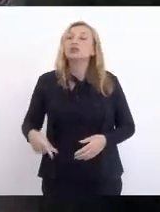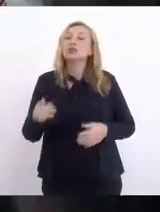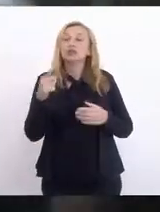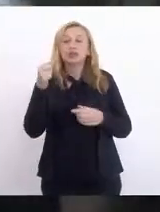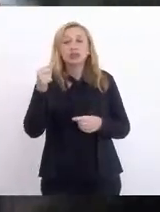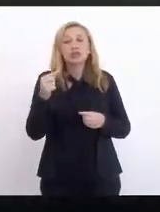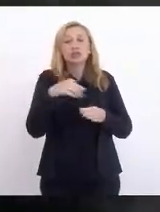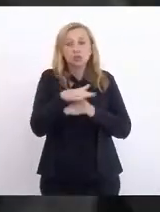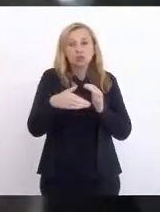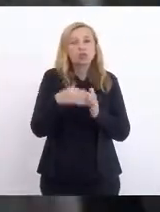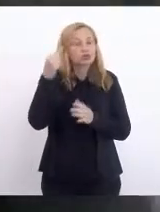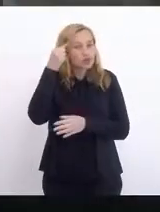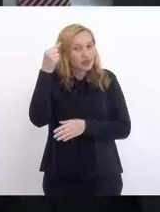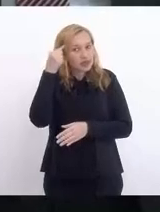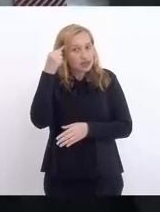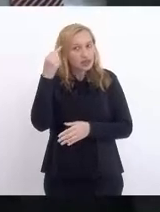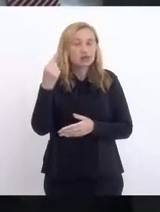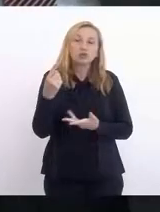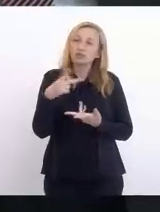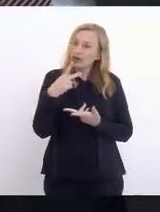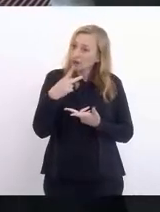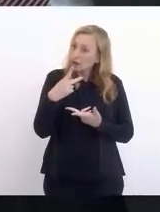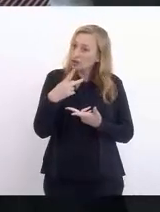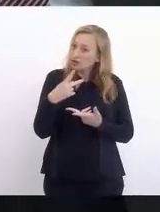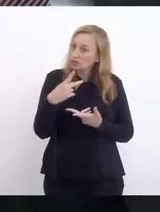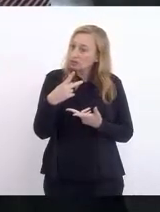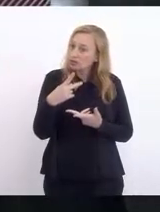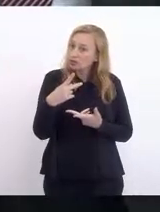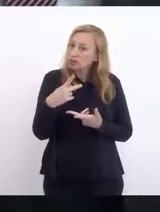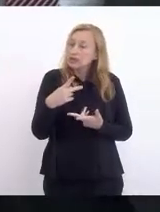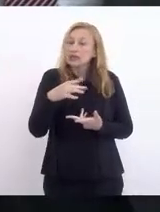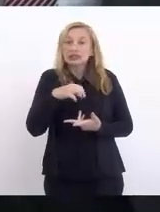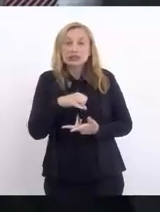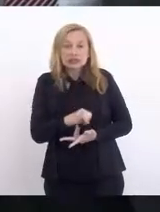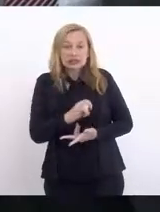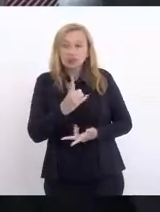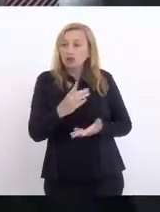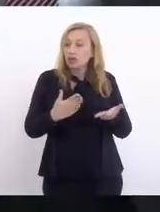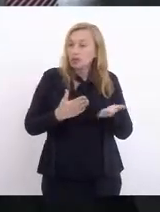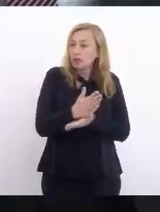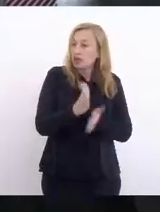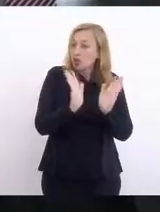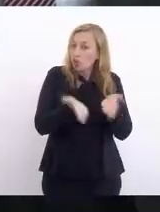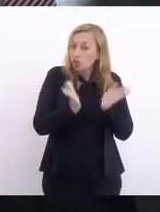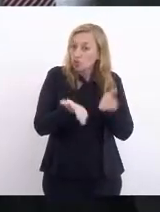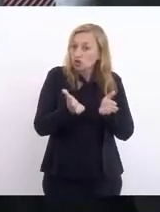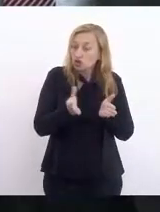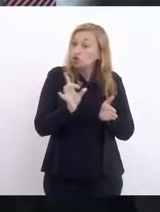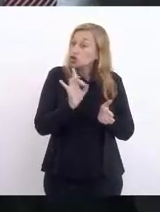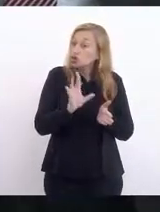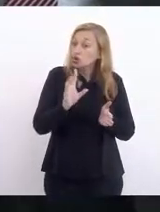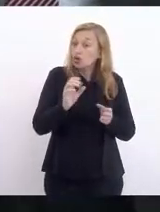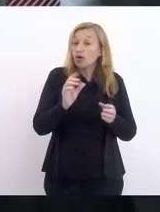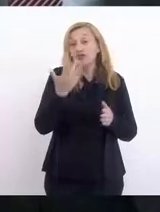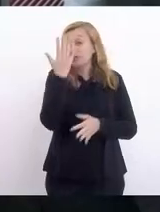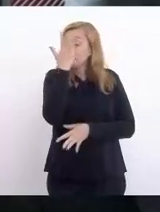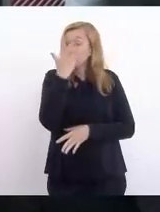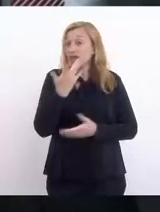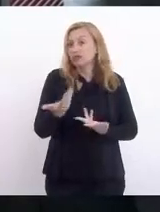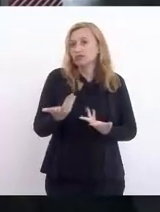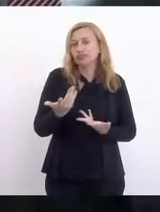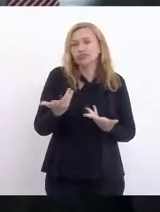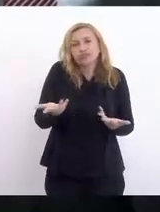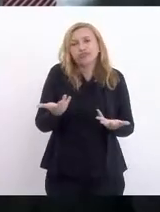reflexão beijo bem e eu tô fazendo com uma posição porque senão não há prova hoje só pode aprovar e fevereiro